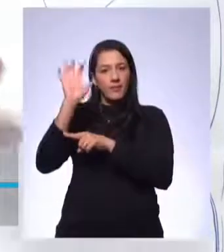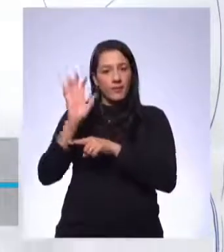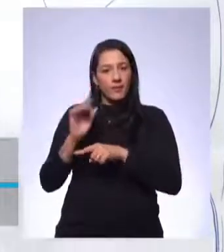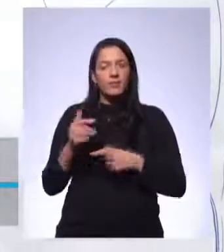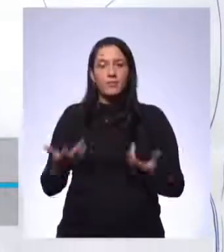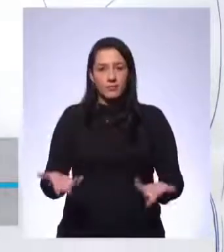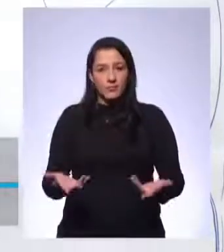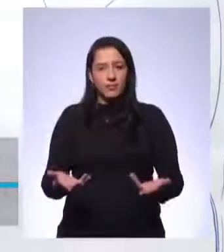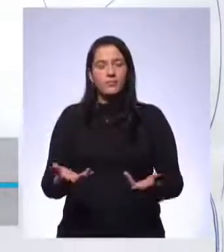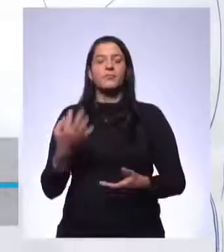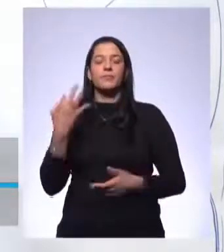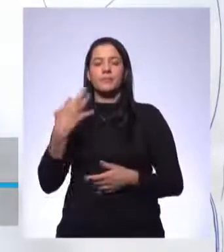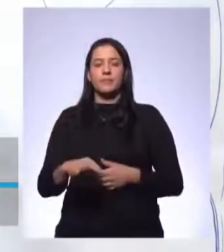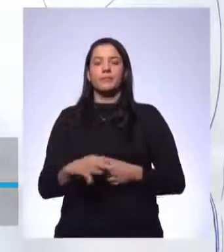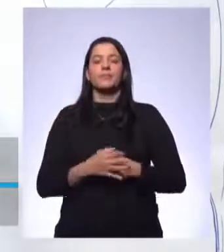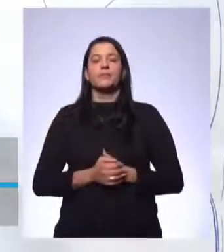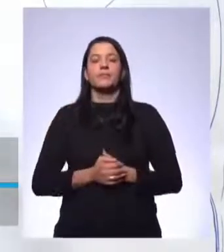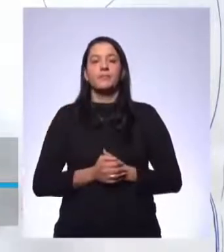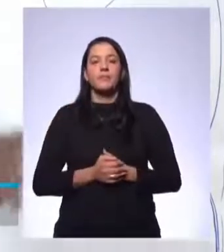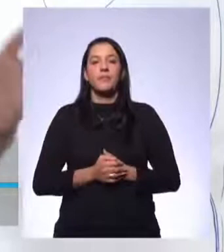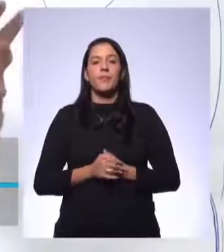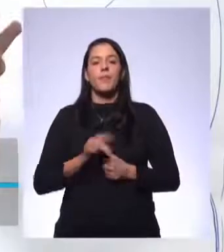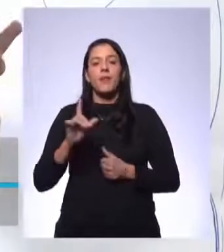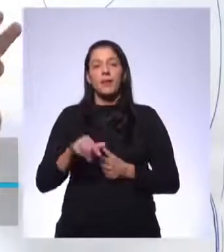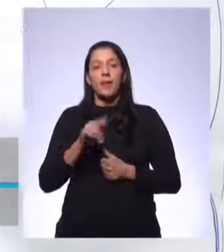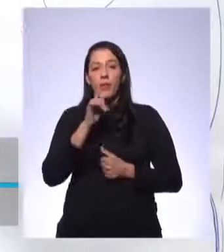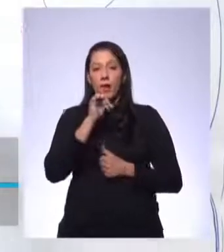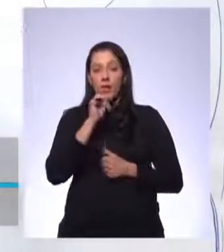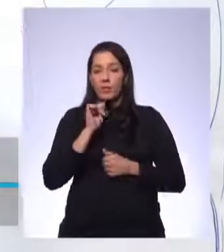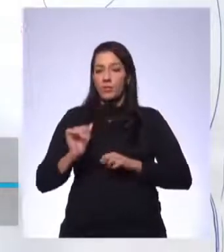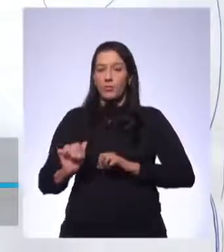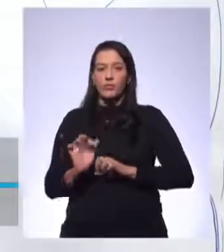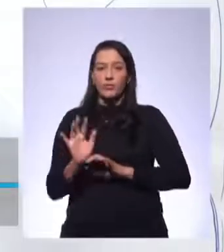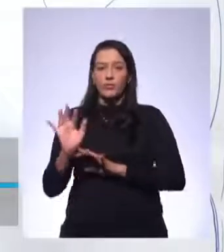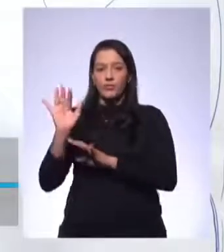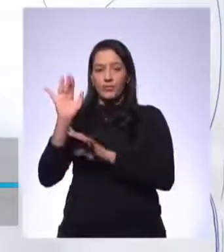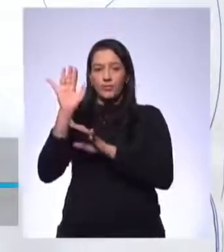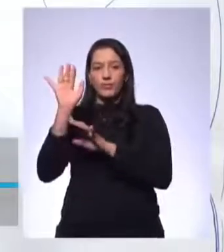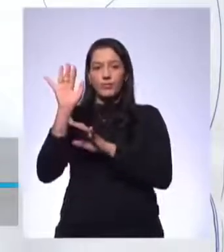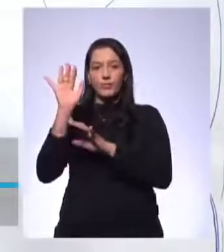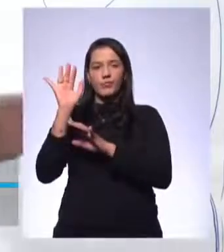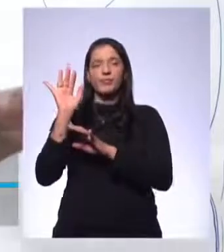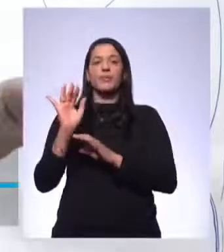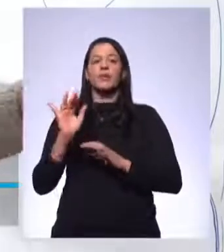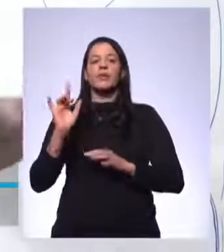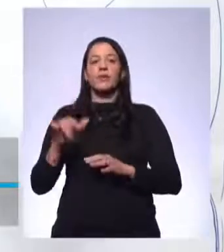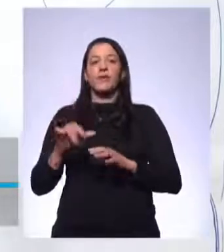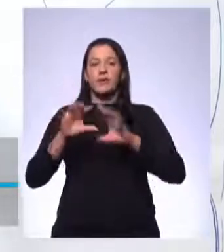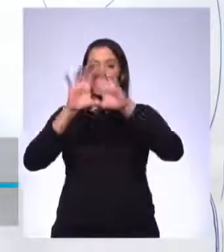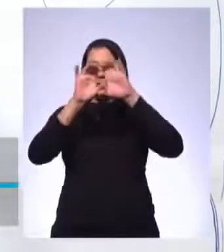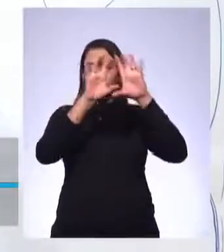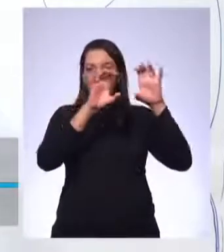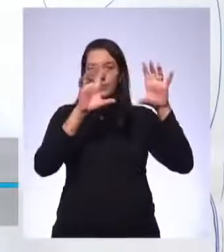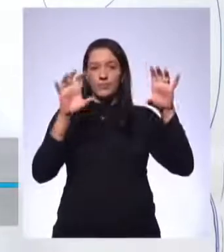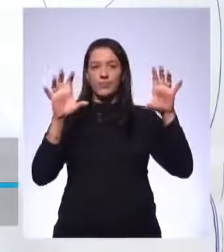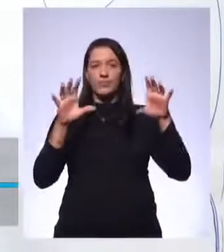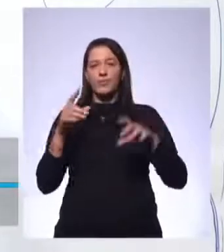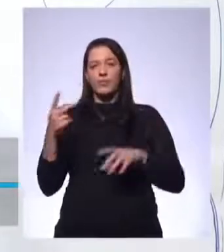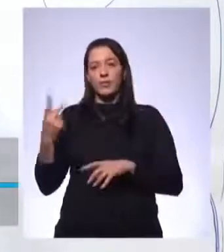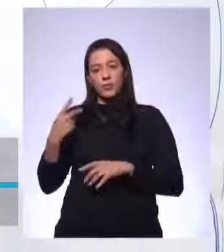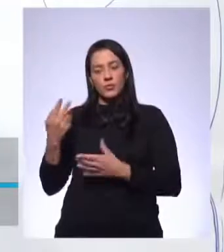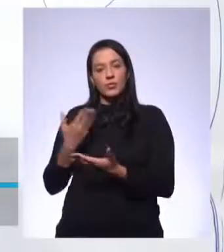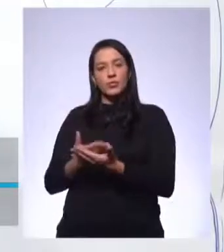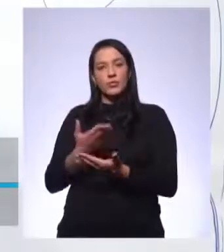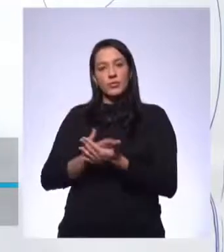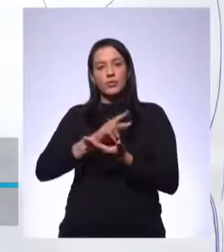Todo mundo sabe isso, beleza. Então, a água evaporou, forma as nuvens. Só lembrando que eu e o Joel, que a gente estudou um pouquinho desse negócio, tem vários tipos